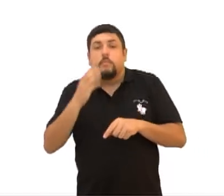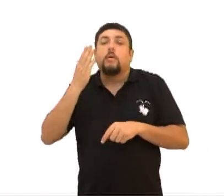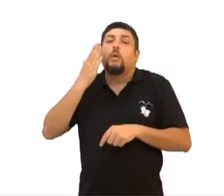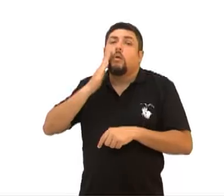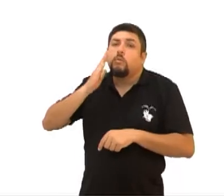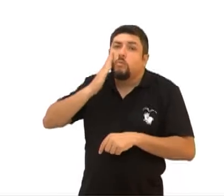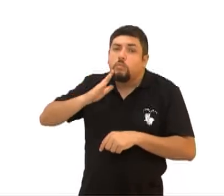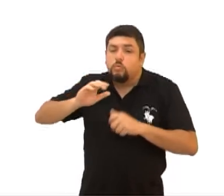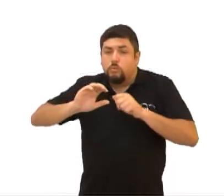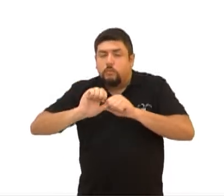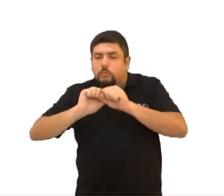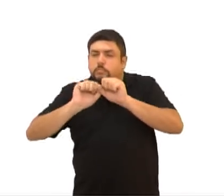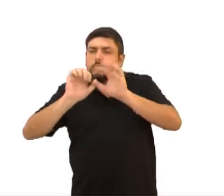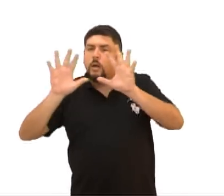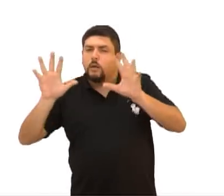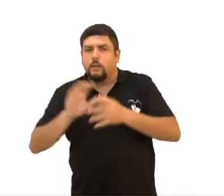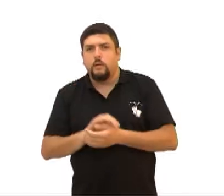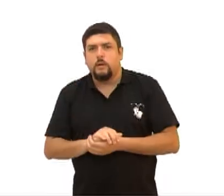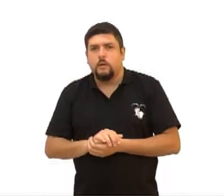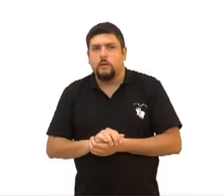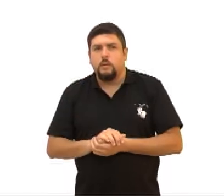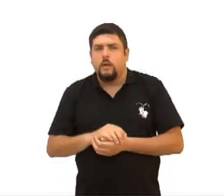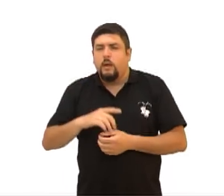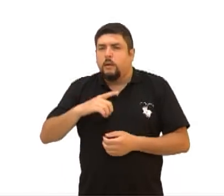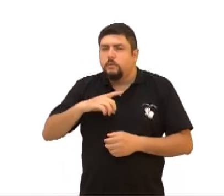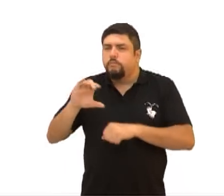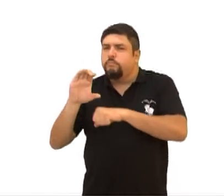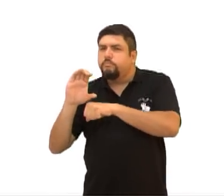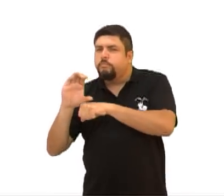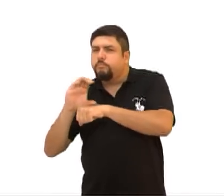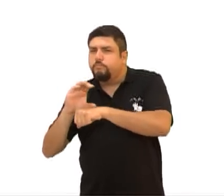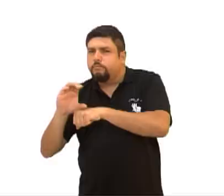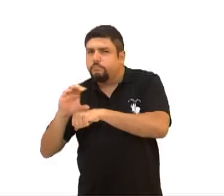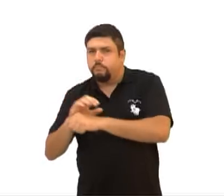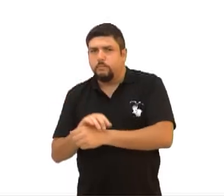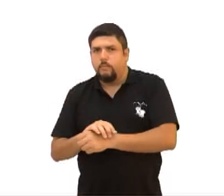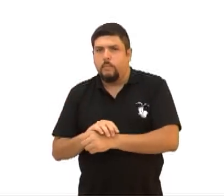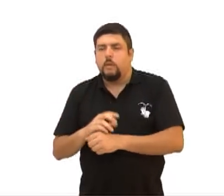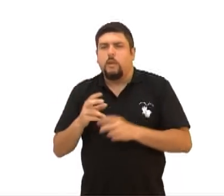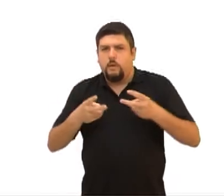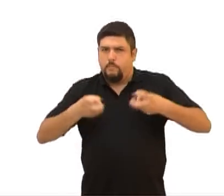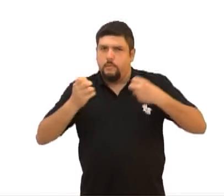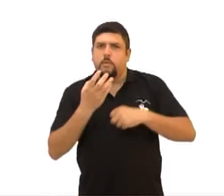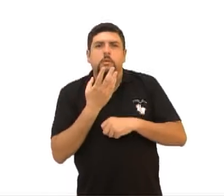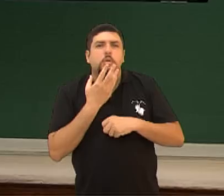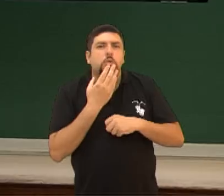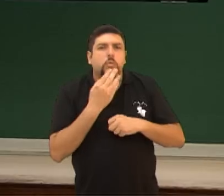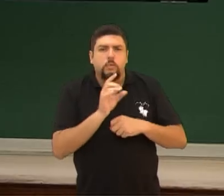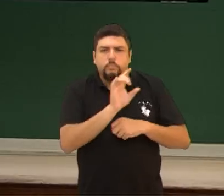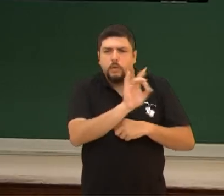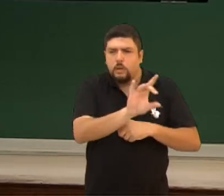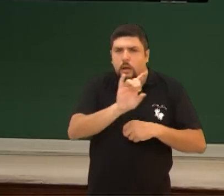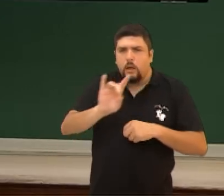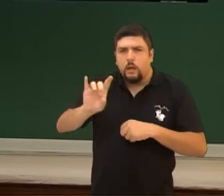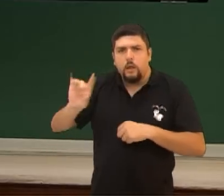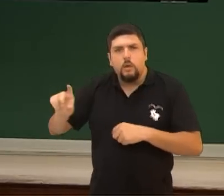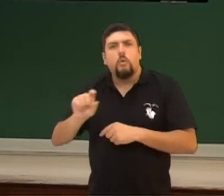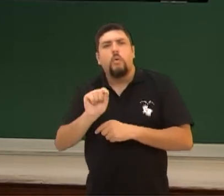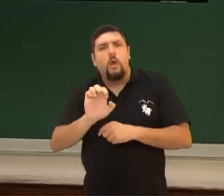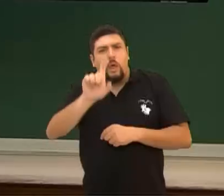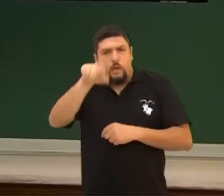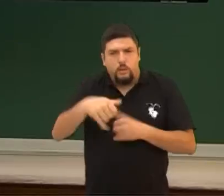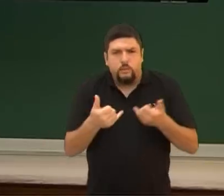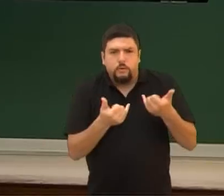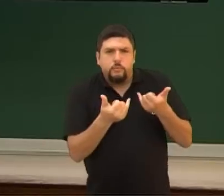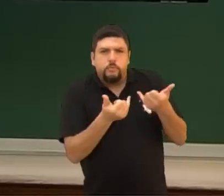mais clarinho, e nós chegamos aqui um tom cinza, tá? Então, uma variação de cores, cada uma representa uma situação, uma